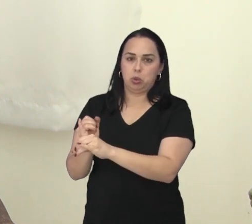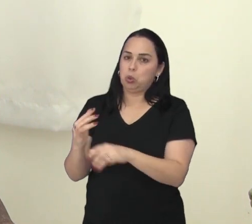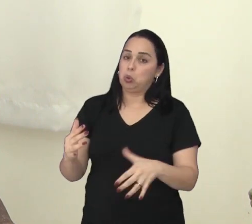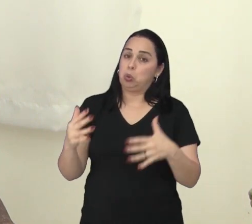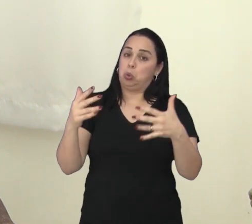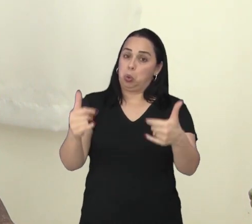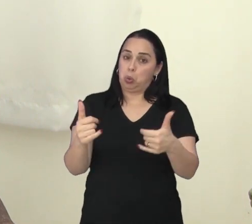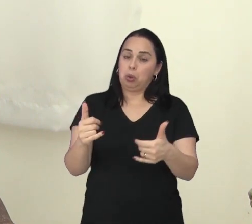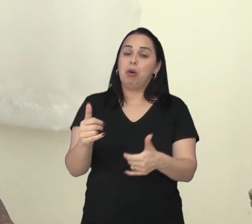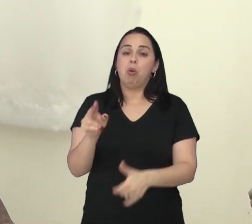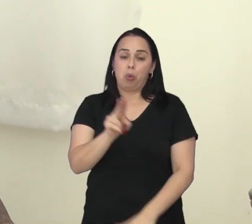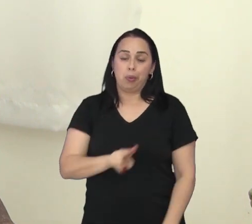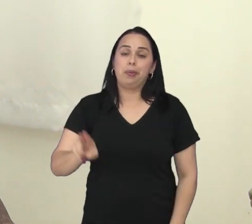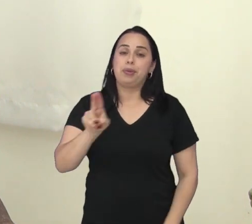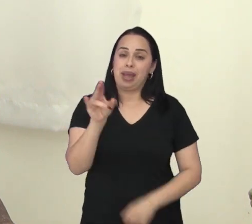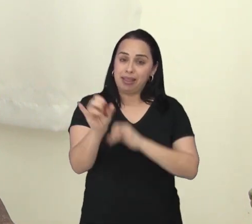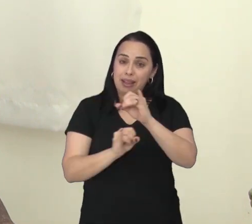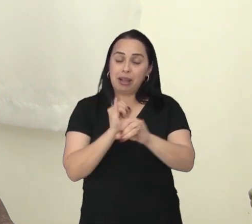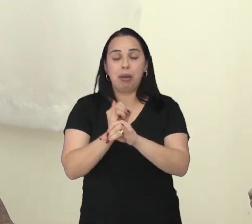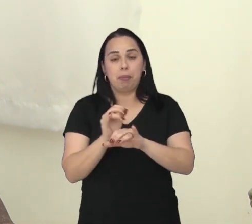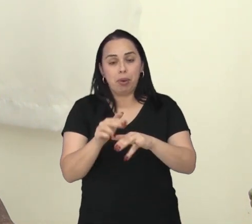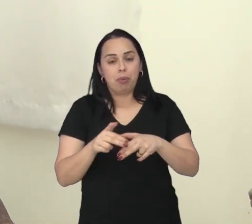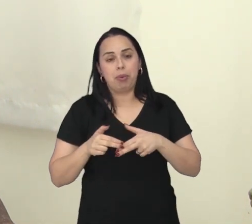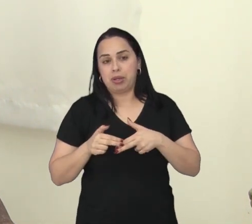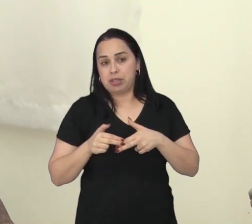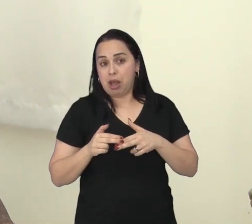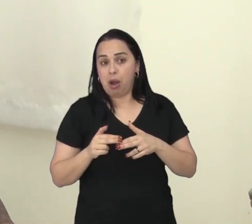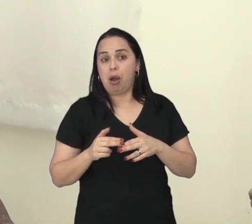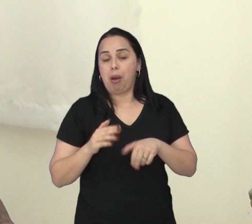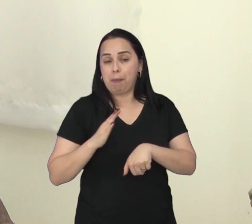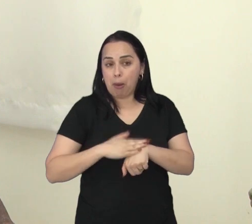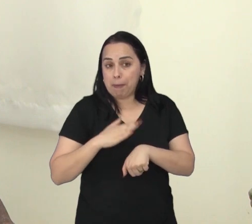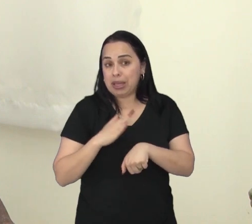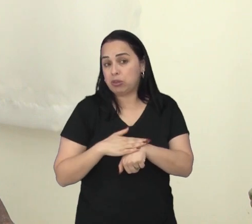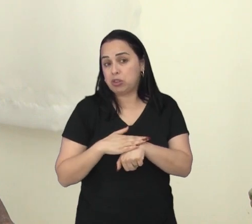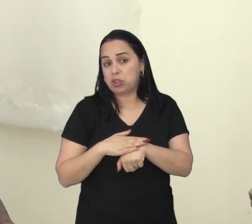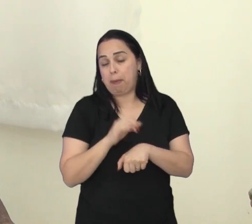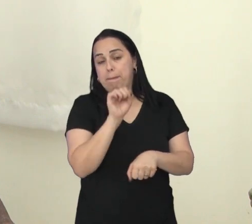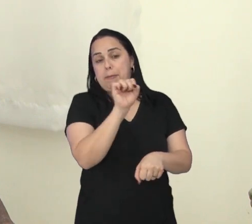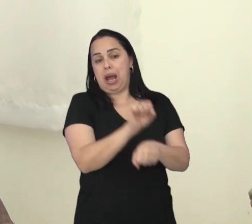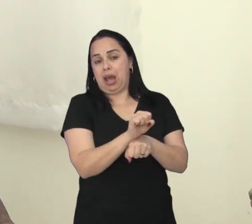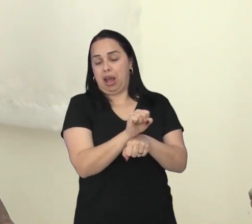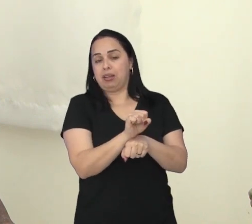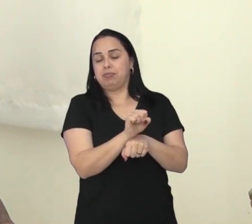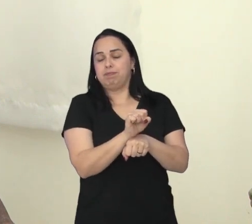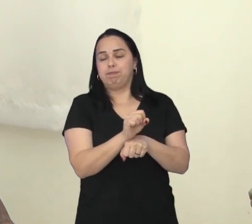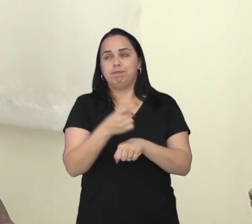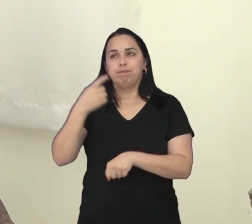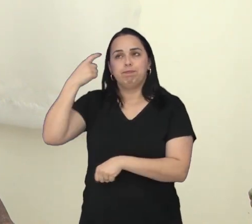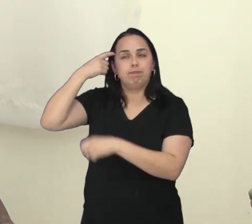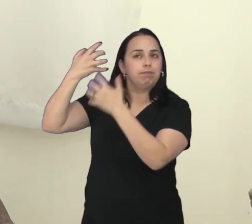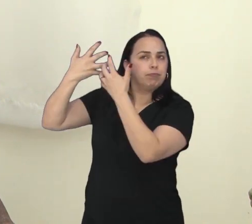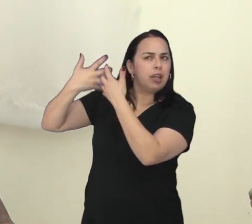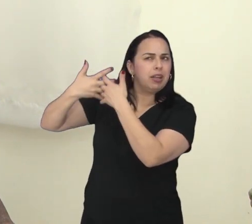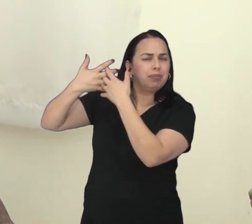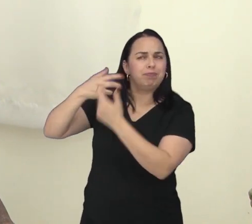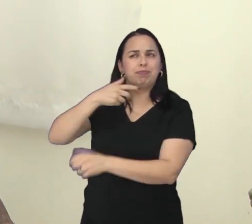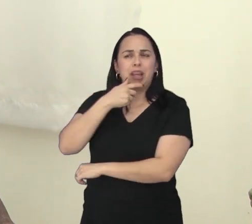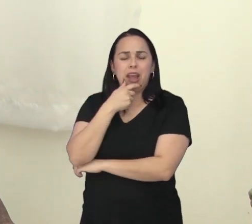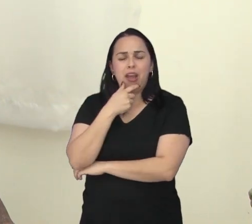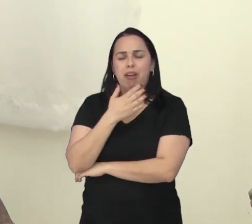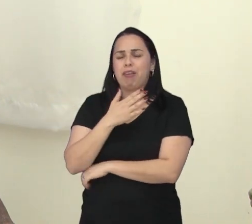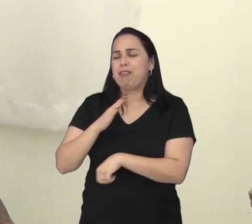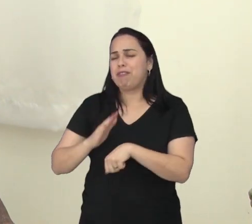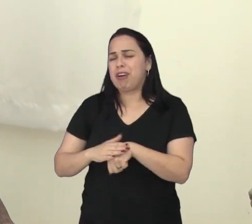ficou muito remoto, né? Então, nesse momento, é um momento importante de parar e poder refletir e perceber